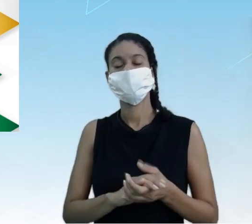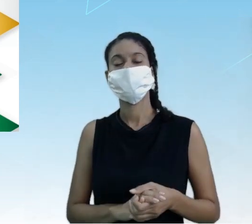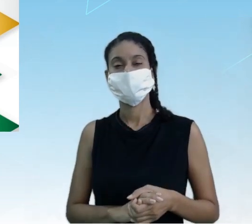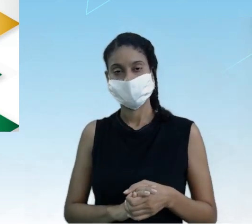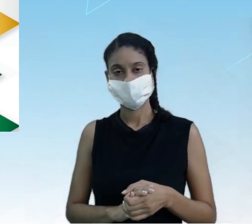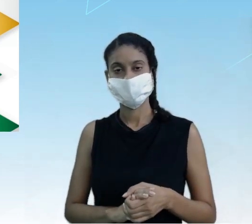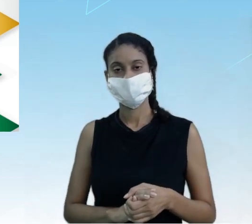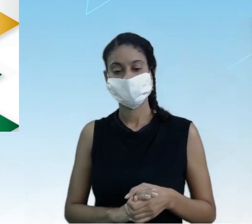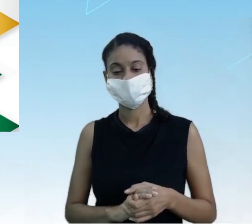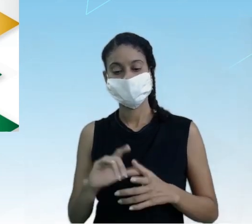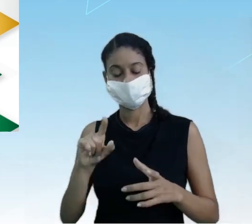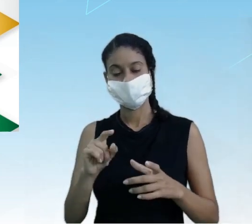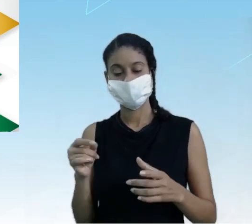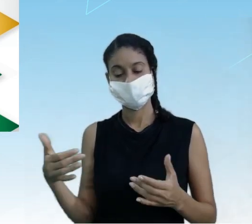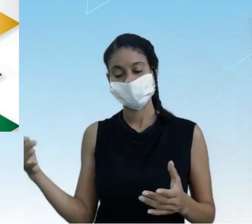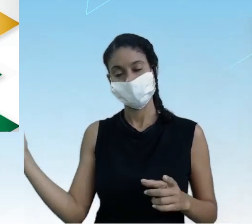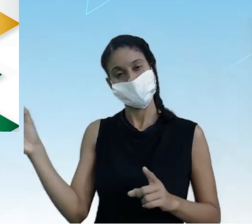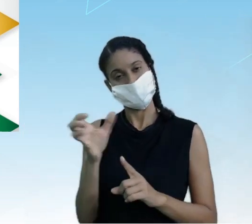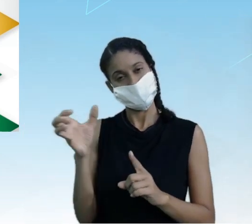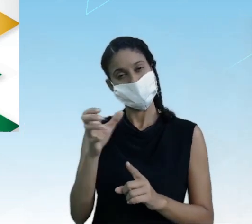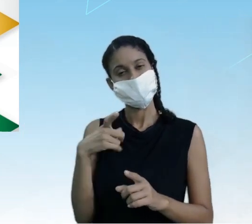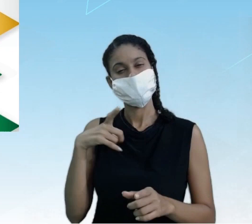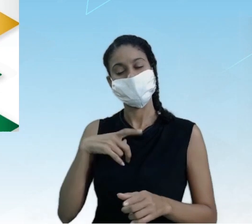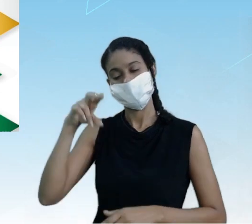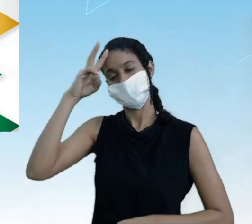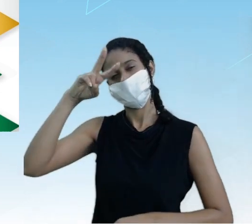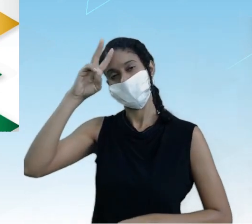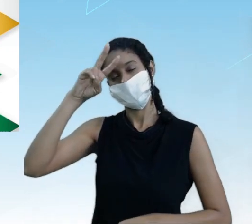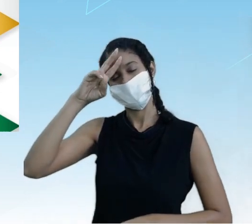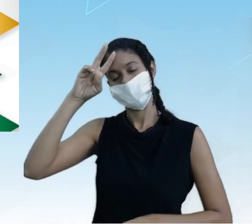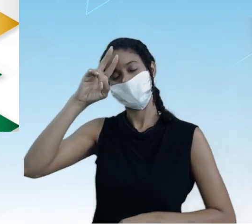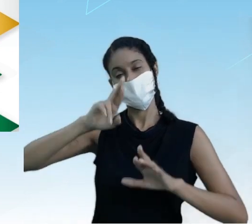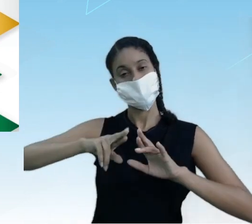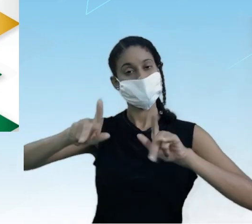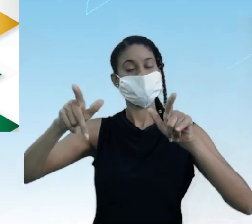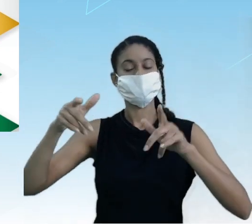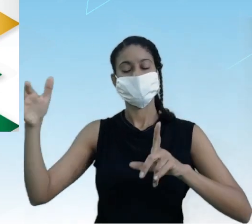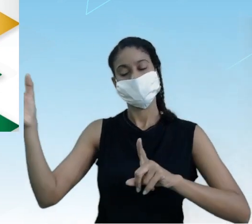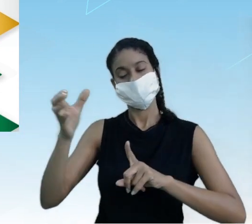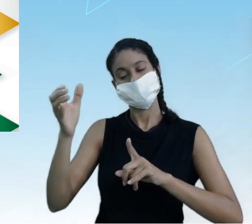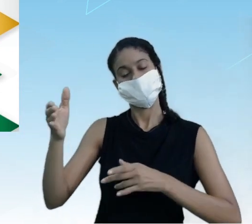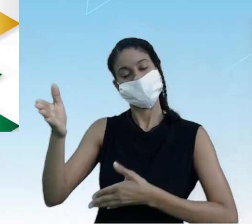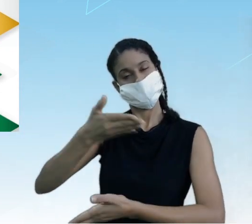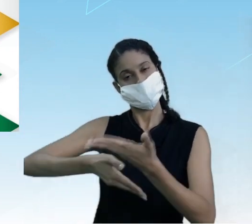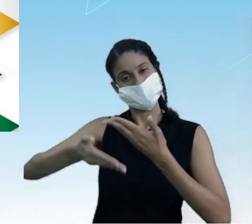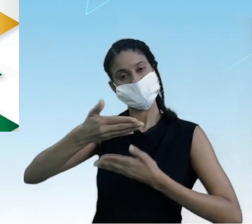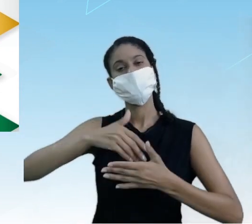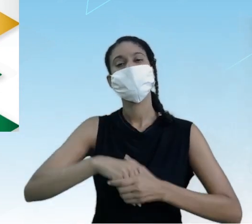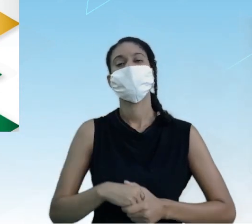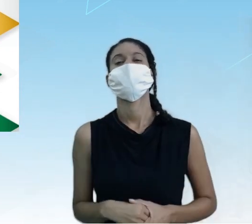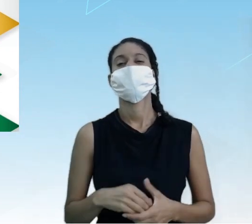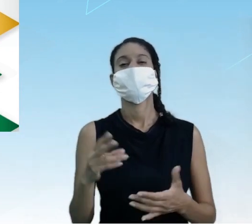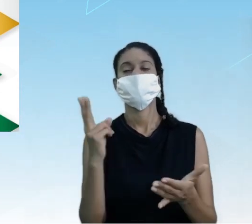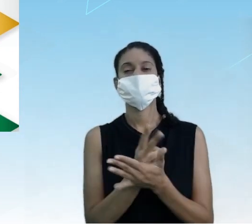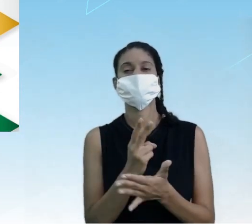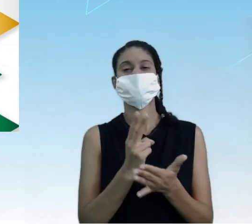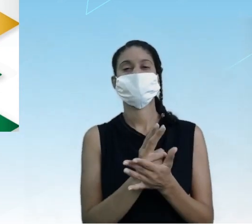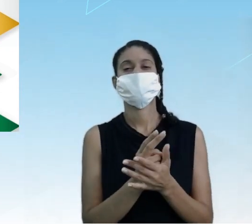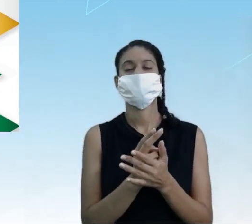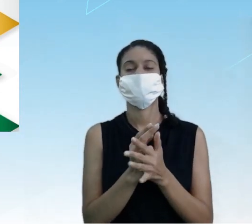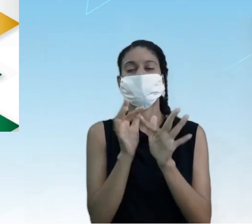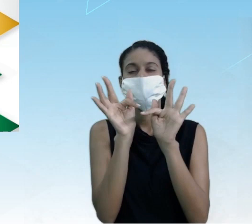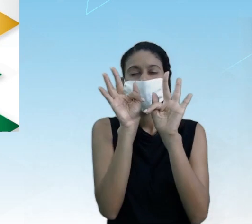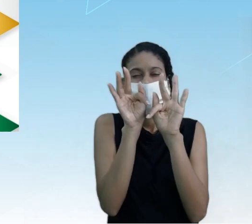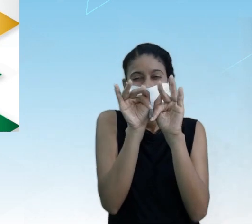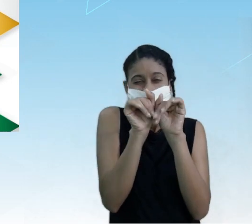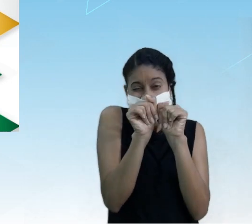resultado dessas influências históricas diferentes, né? Então tem mais continuando na penúltima